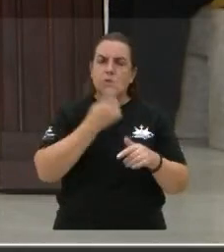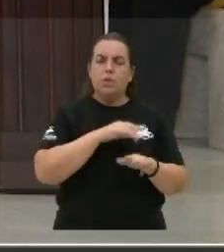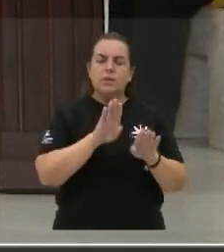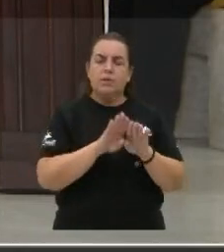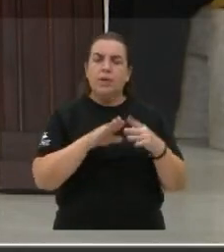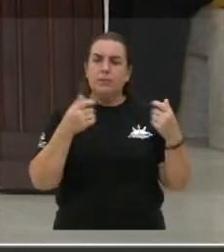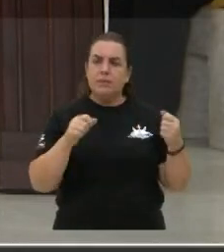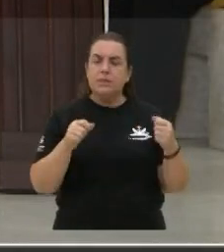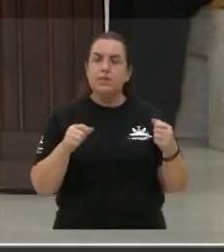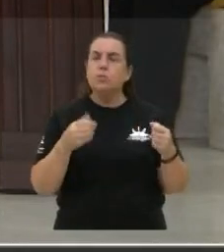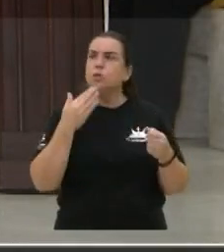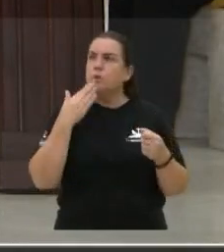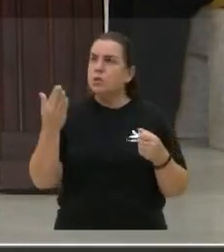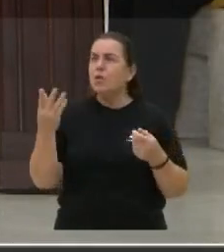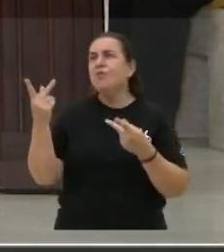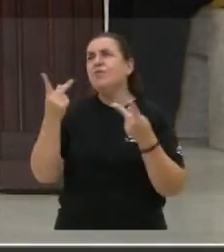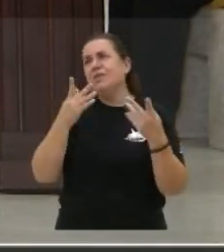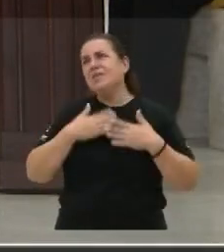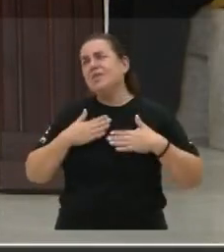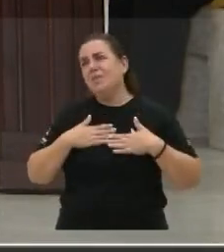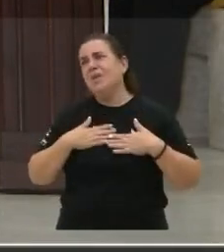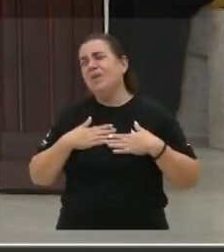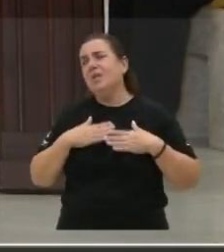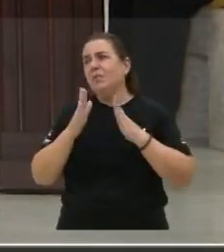e visite essa realidade.